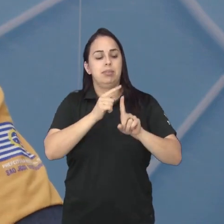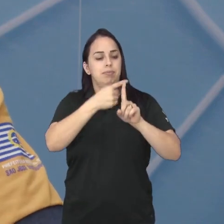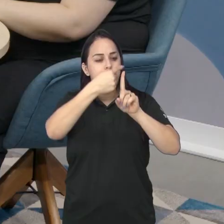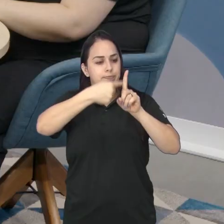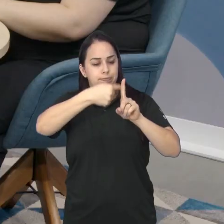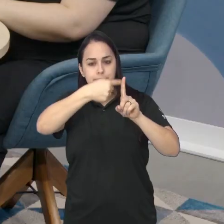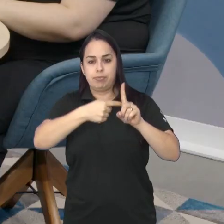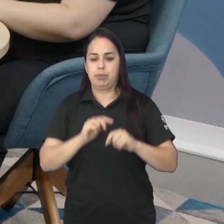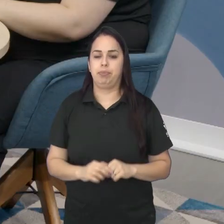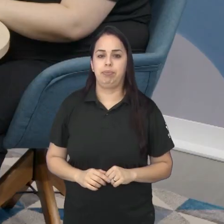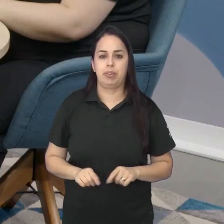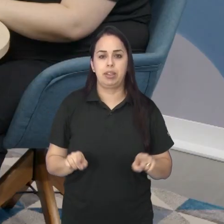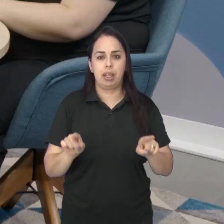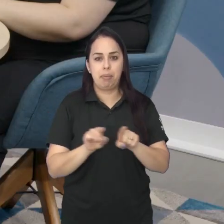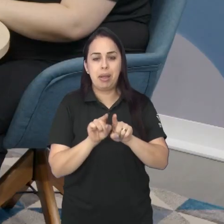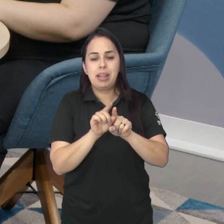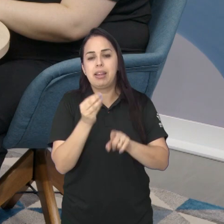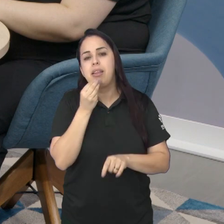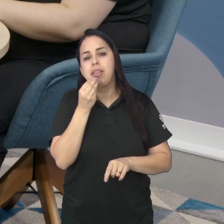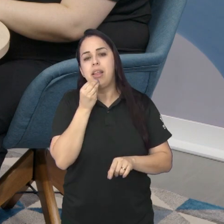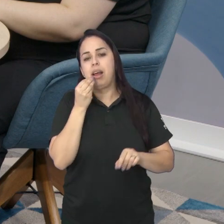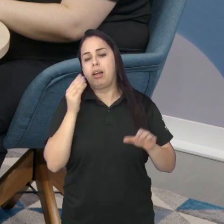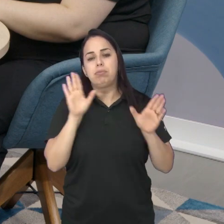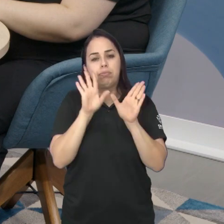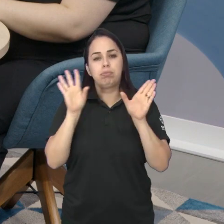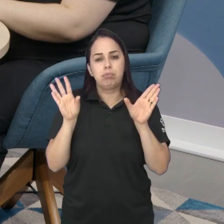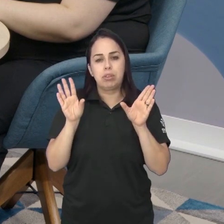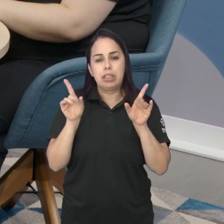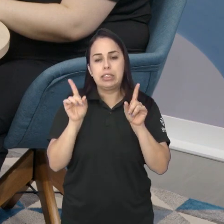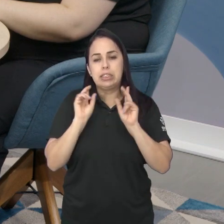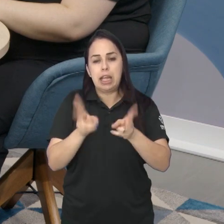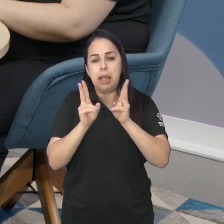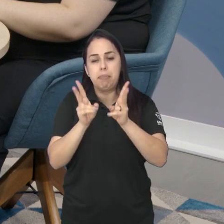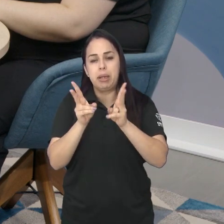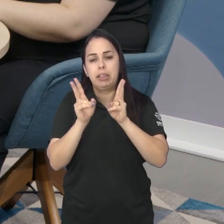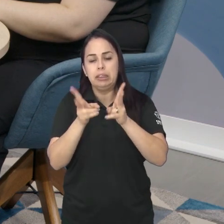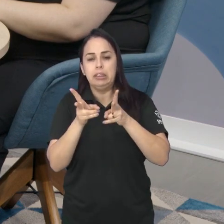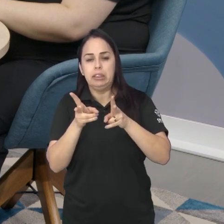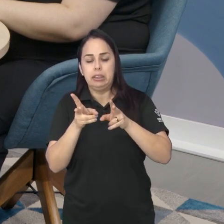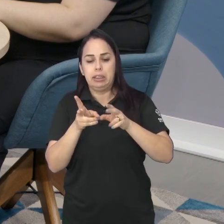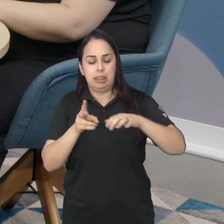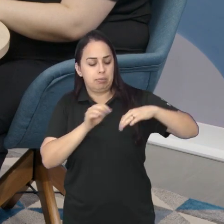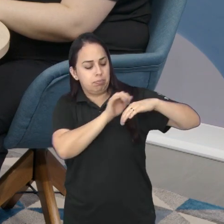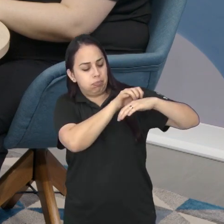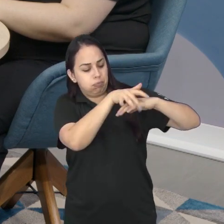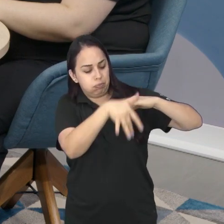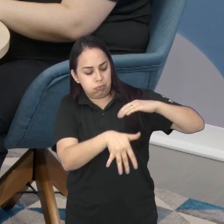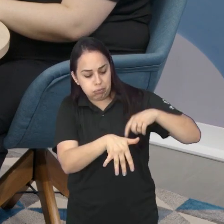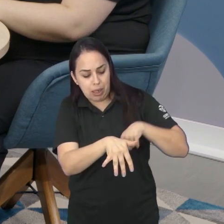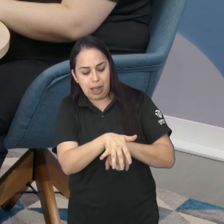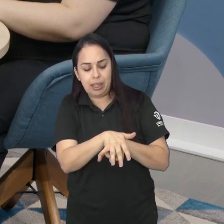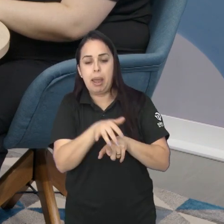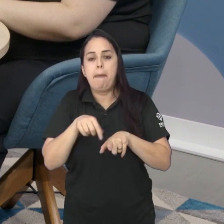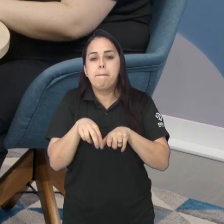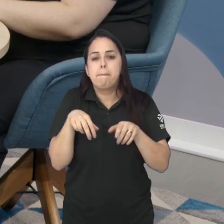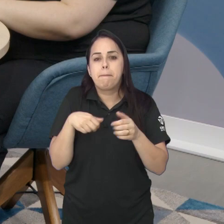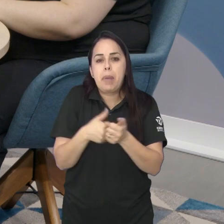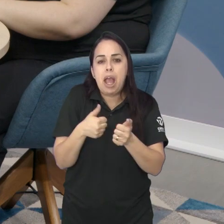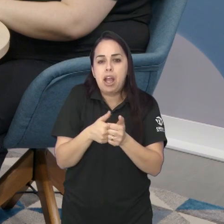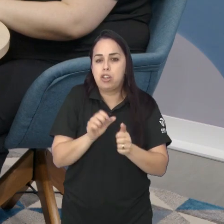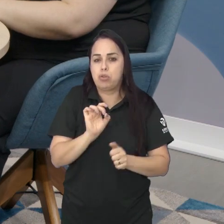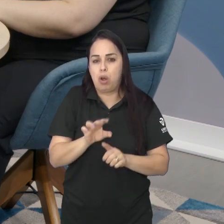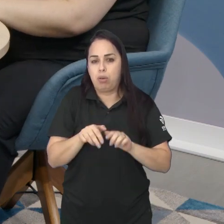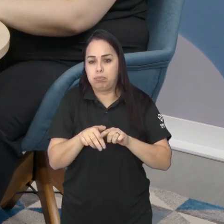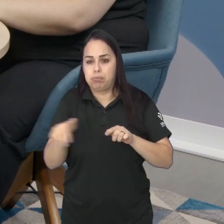local. Sim, e tentar também simplificar, né, mais na beira da cachoeira, com precaução, cautela